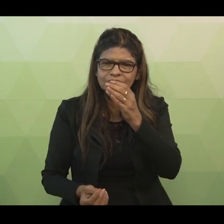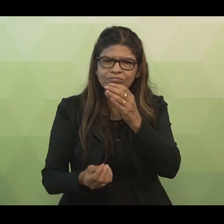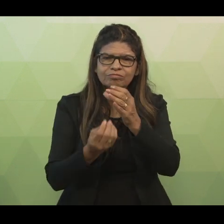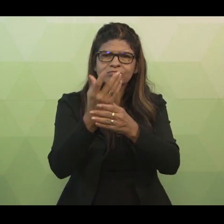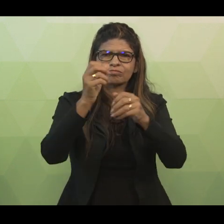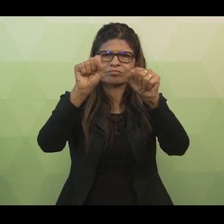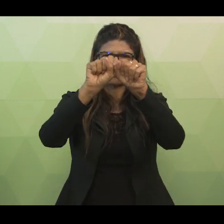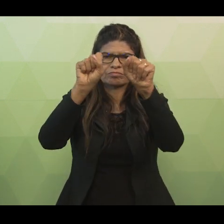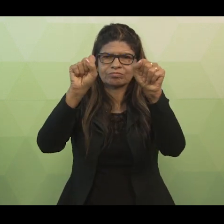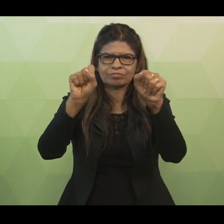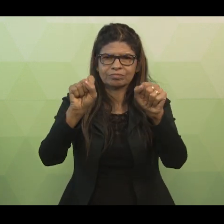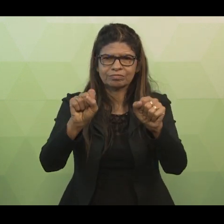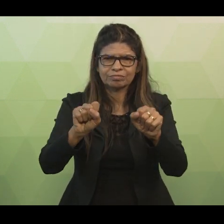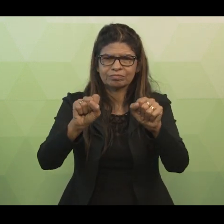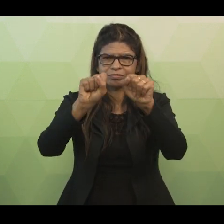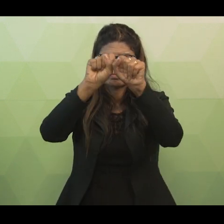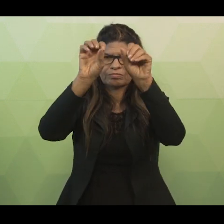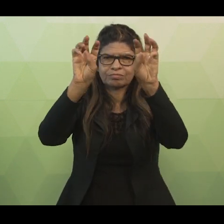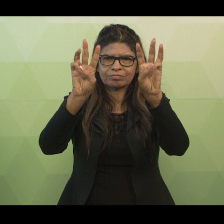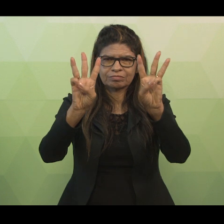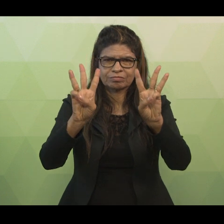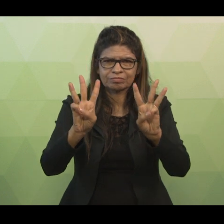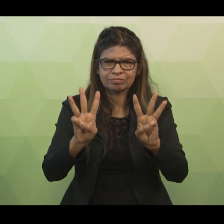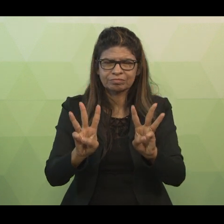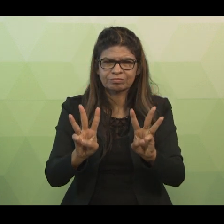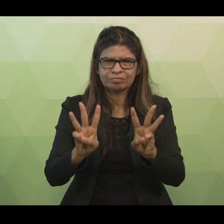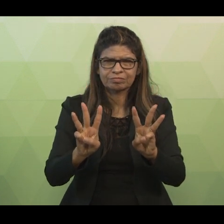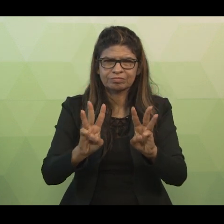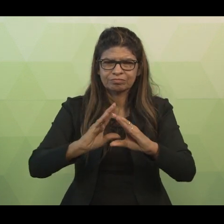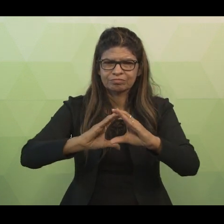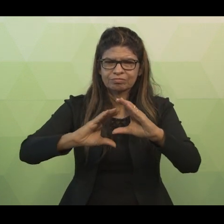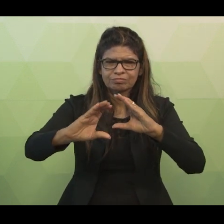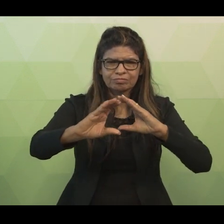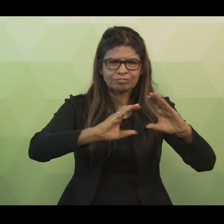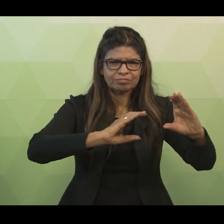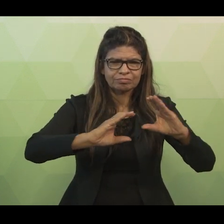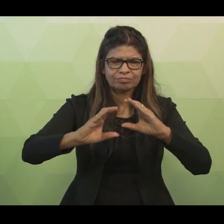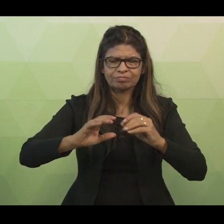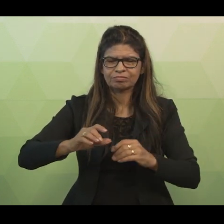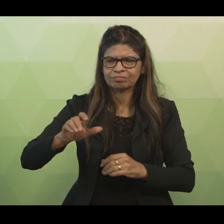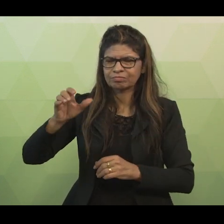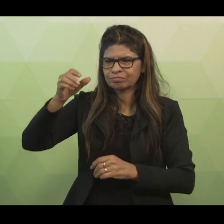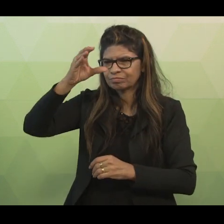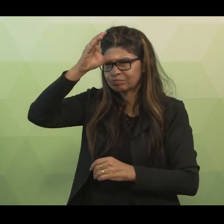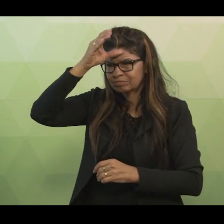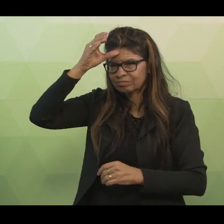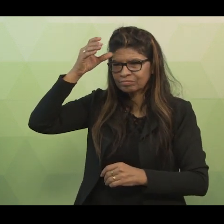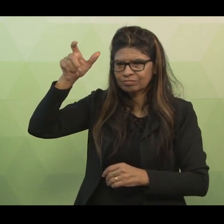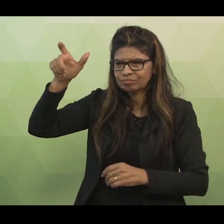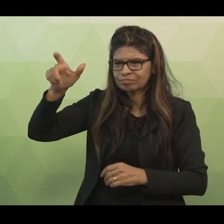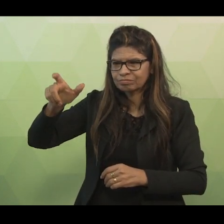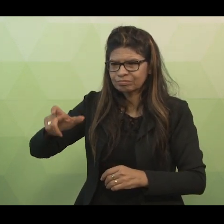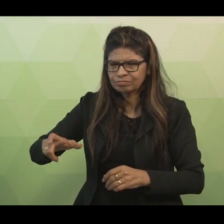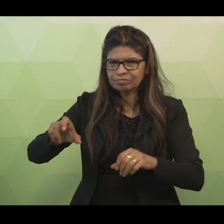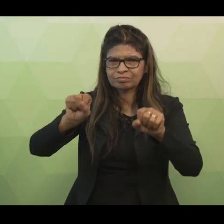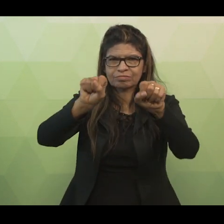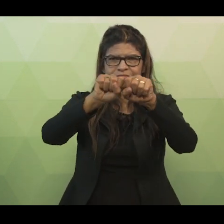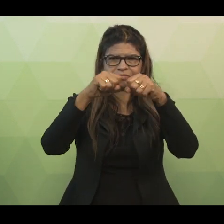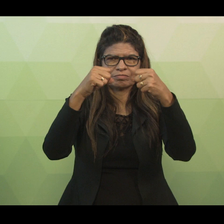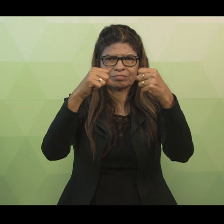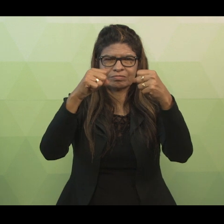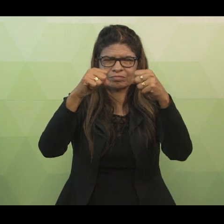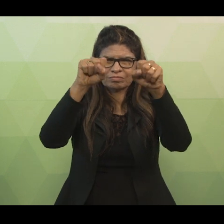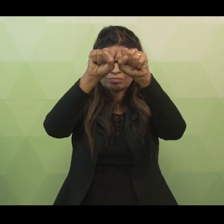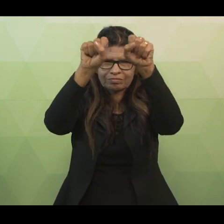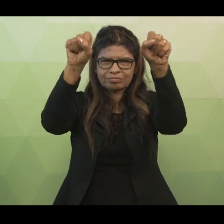formulário, no qual o analista possa entender de forma clara o que o cliente deseja, ou seja, o